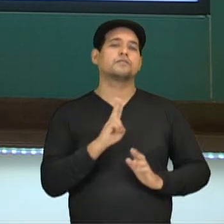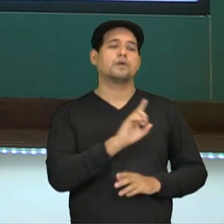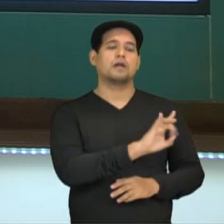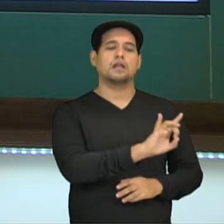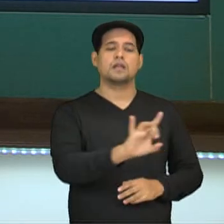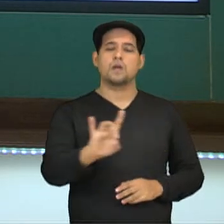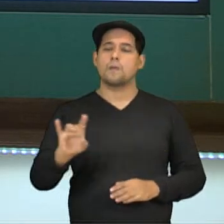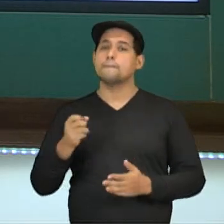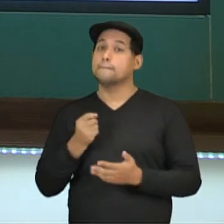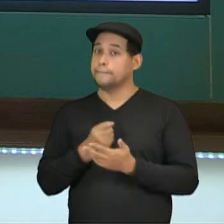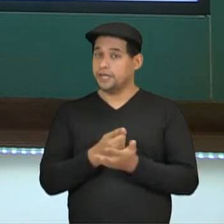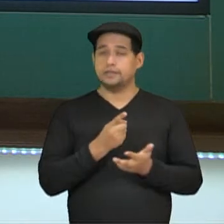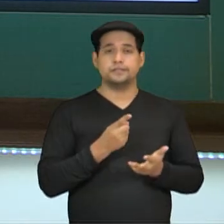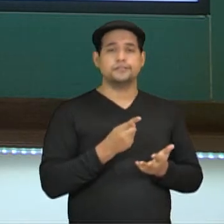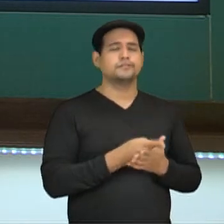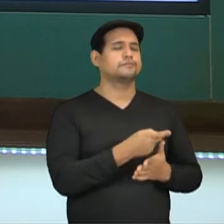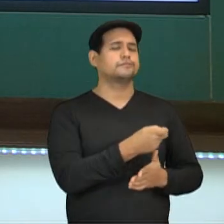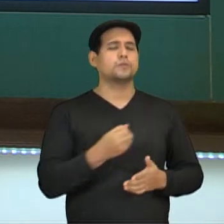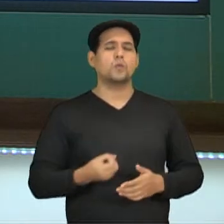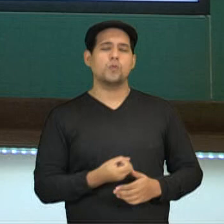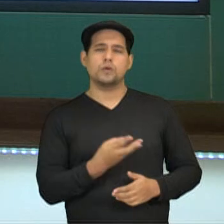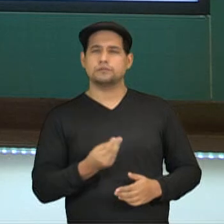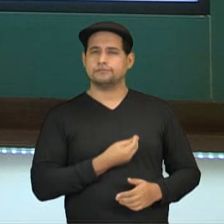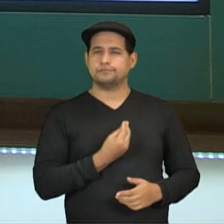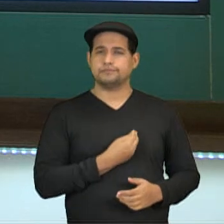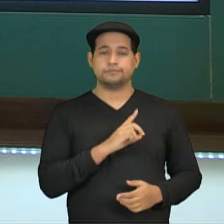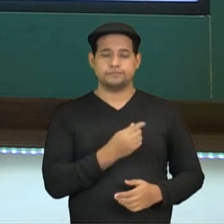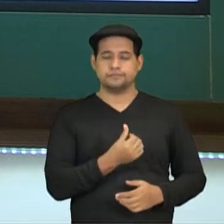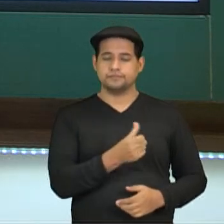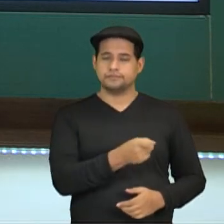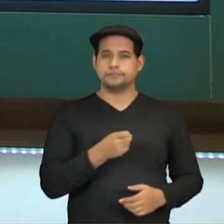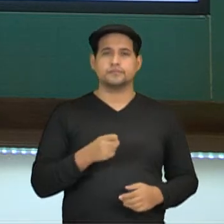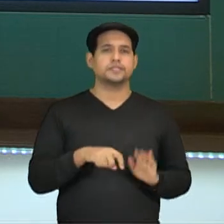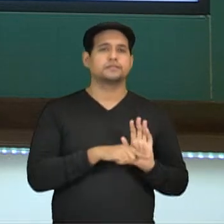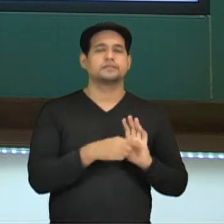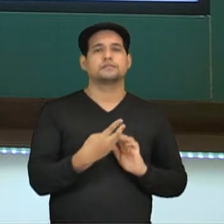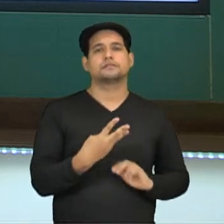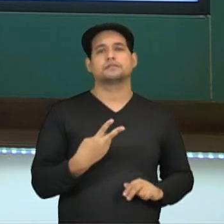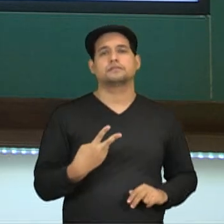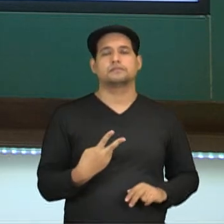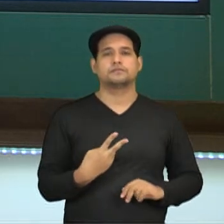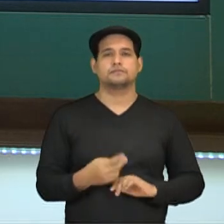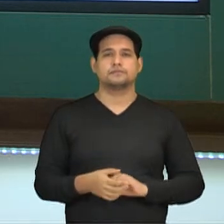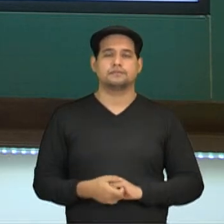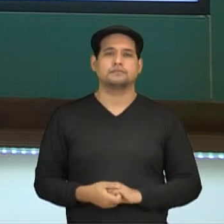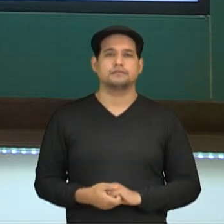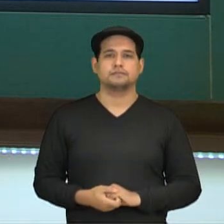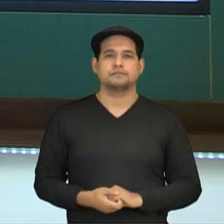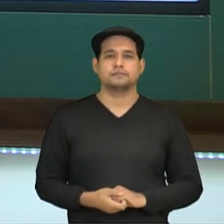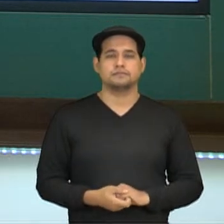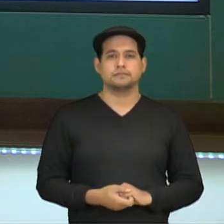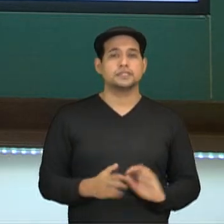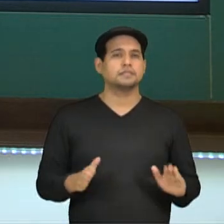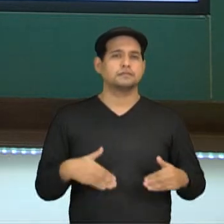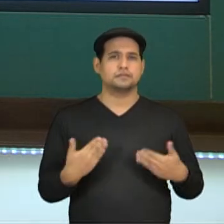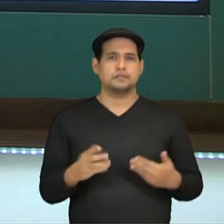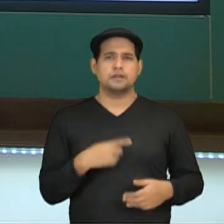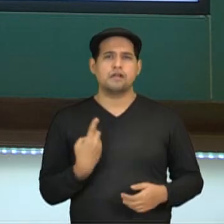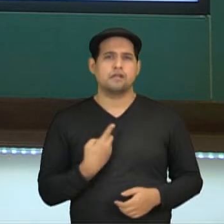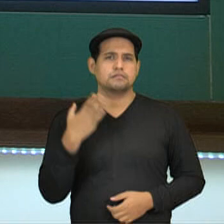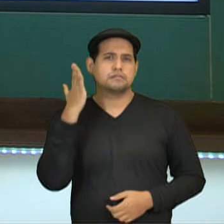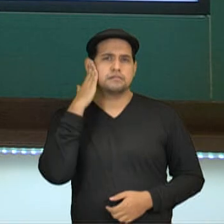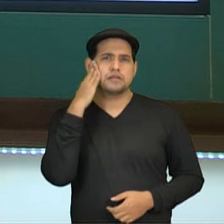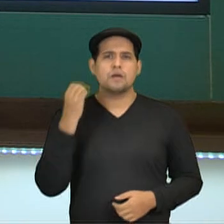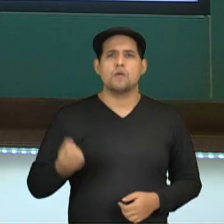paga por mês, x a quantidade de moradores. 16x menos 32, ok? Então, sabemos que